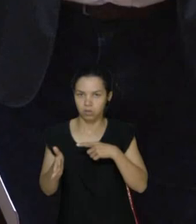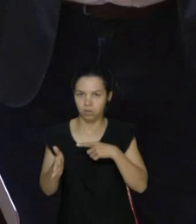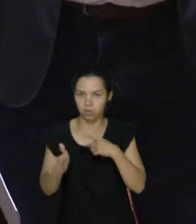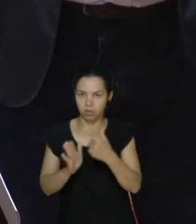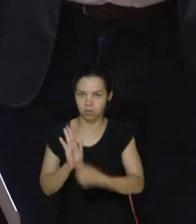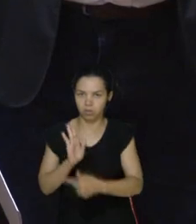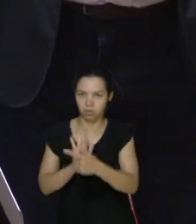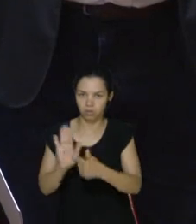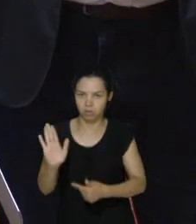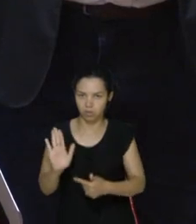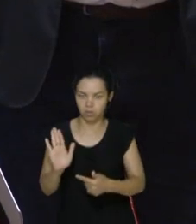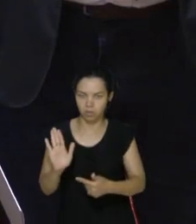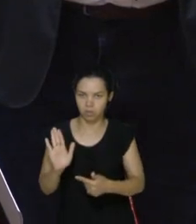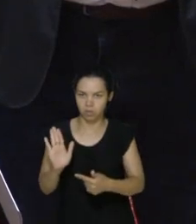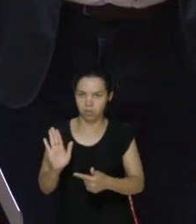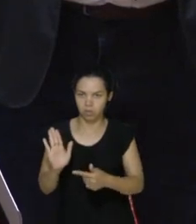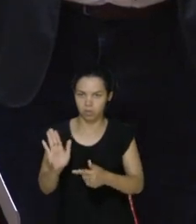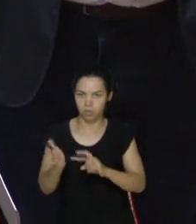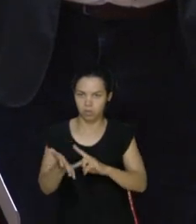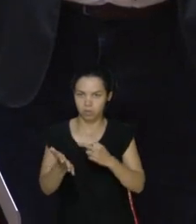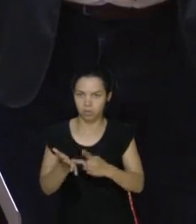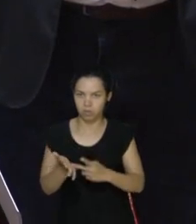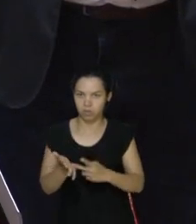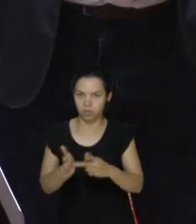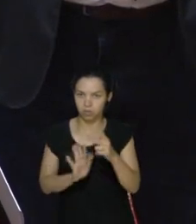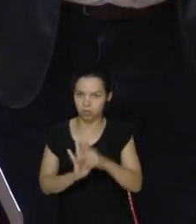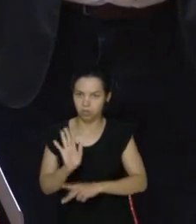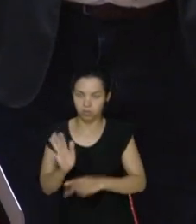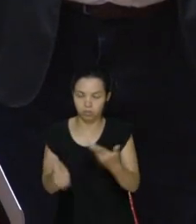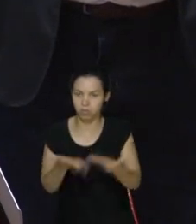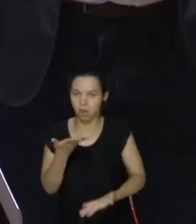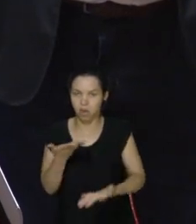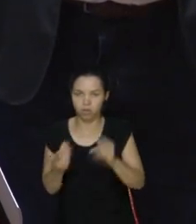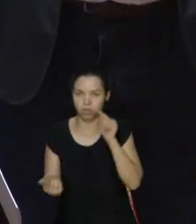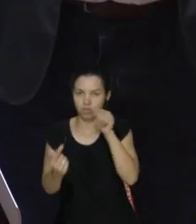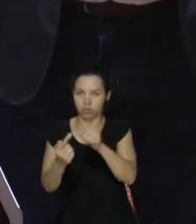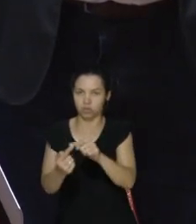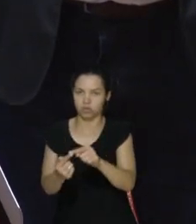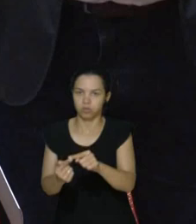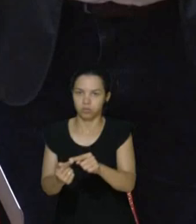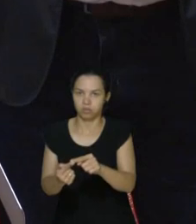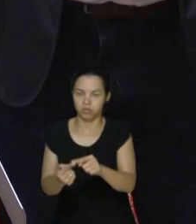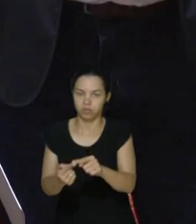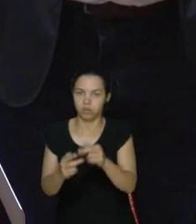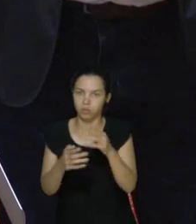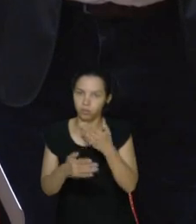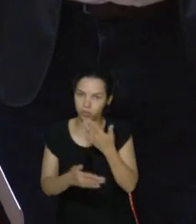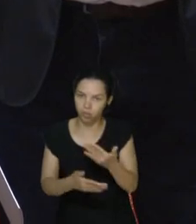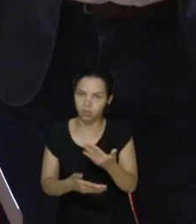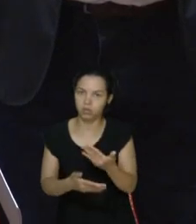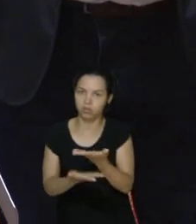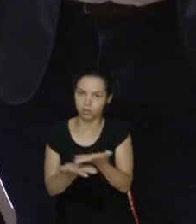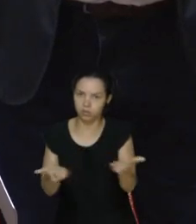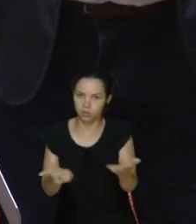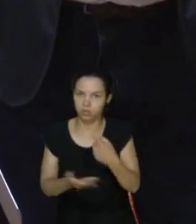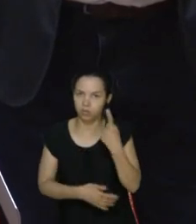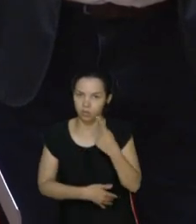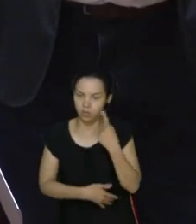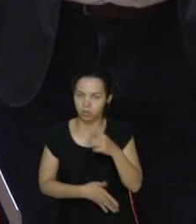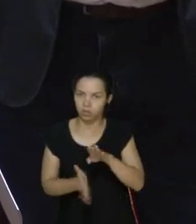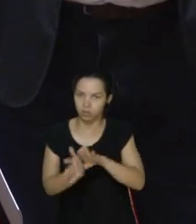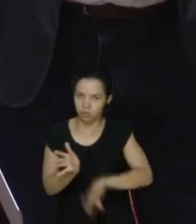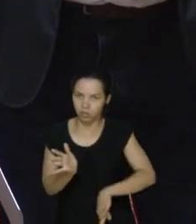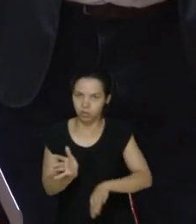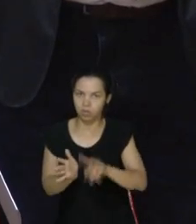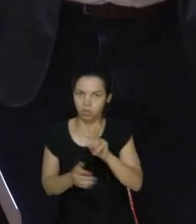sentido do projeto. Por isso, eu peço aqui, venha a todos os deputados, é para a rejeição ao